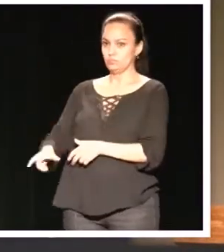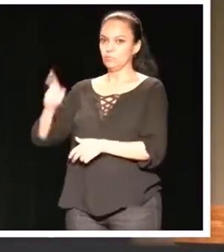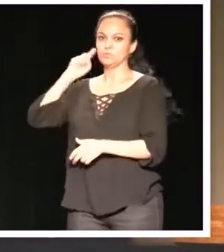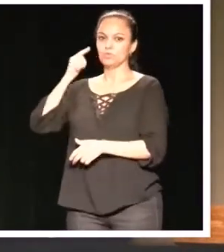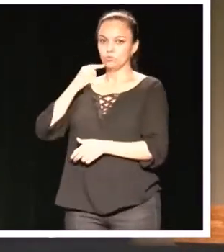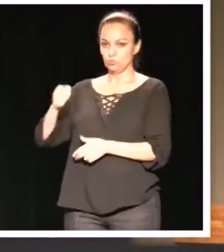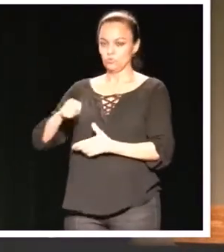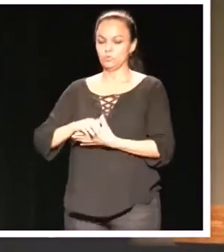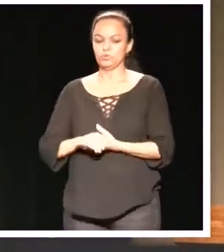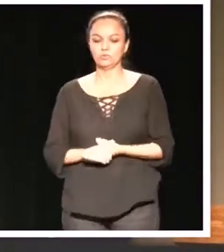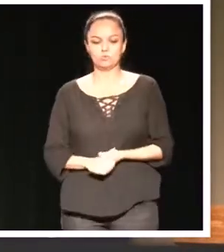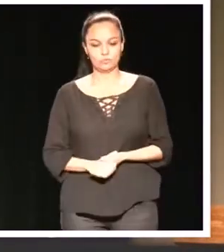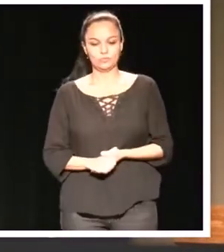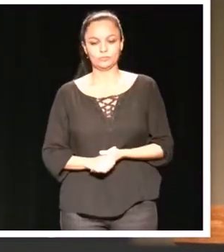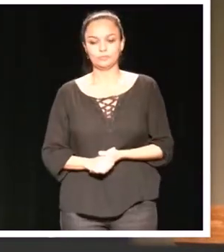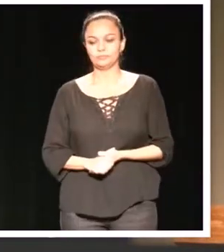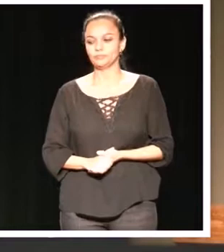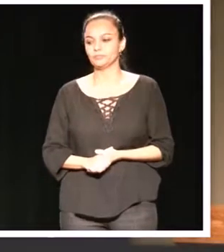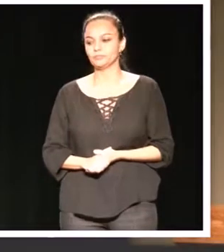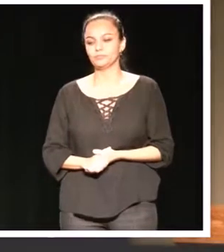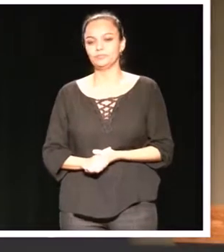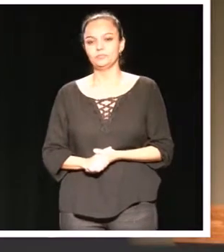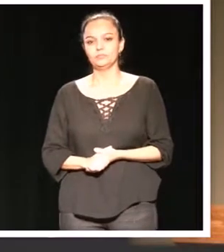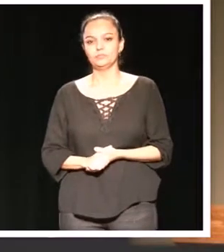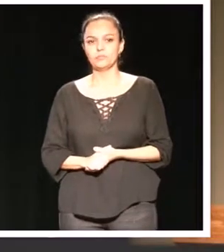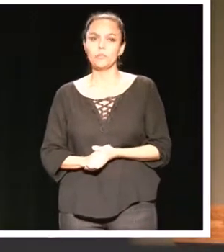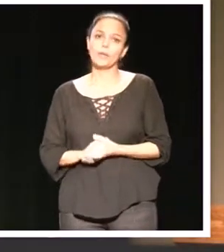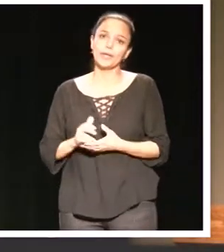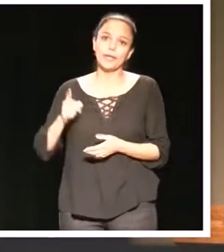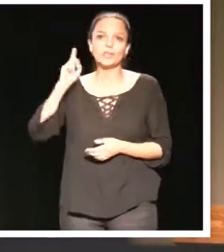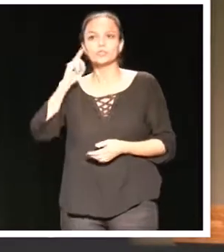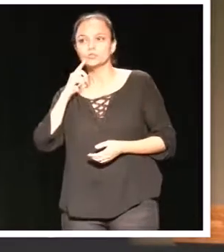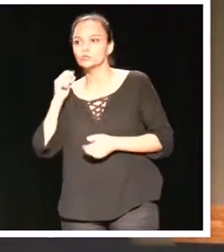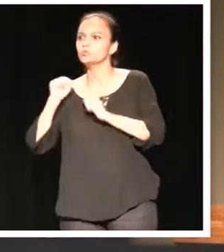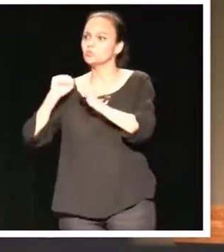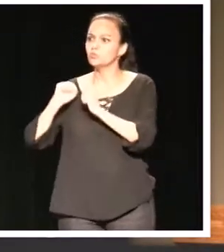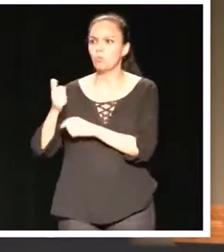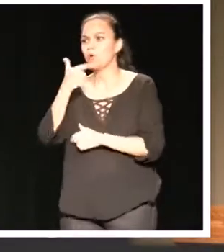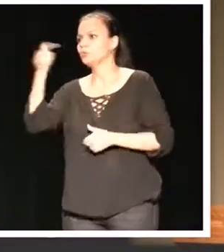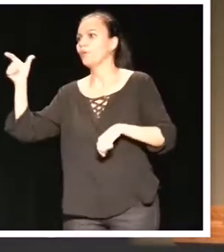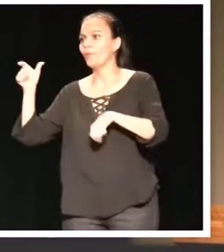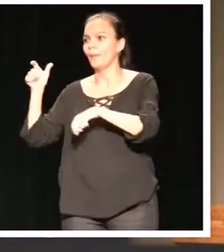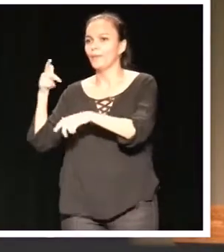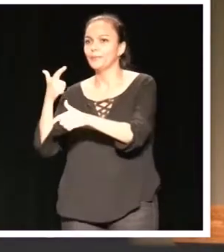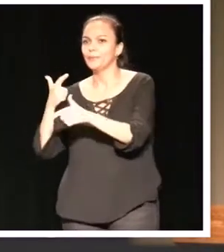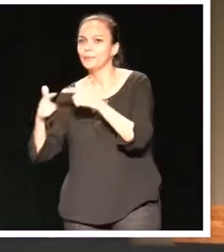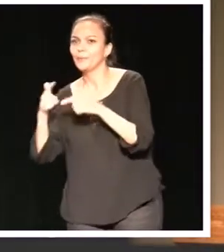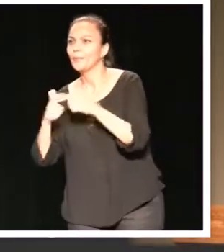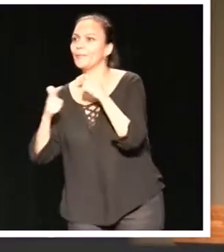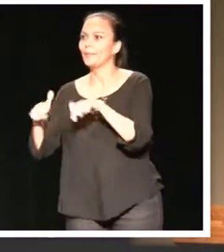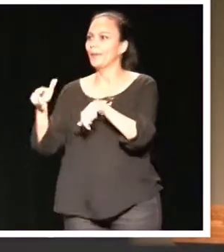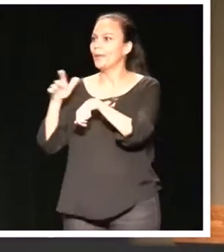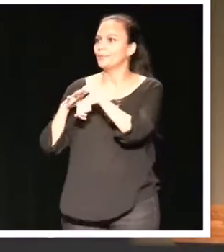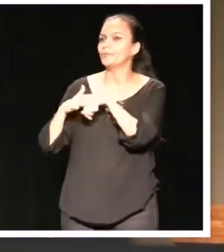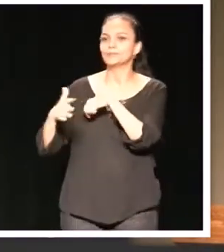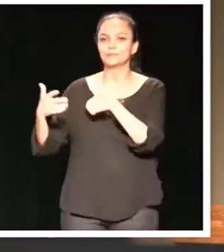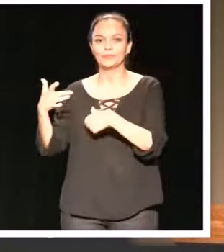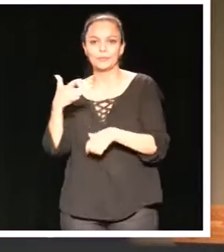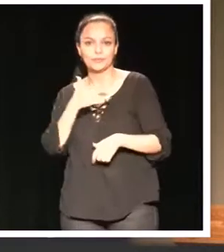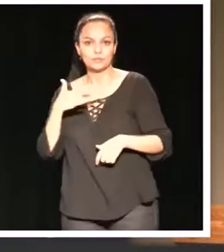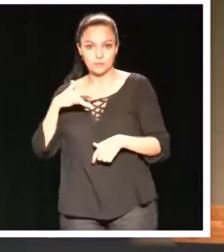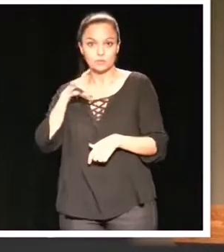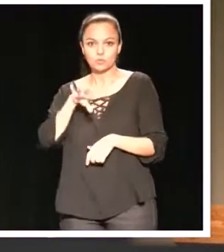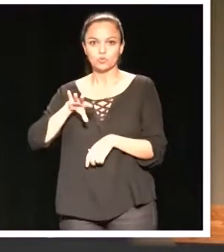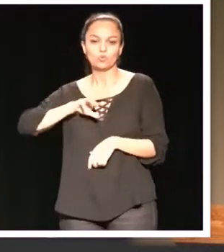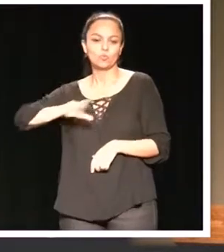ter pancreatites, ou podem ter outras doenças, catapora, sei lá, não se fala em